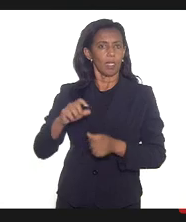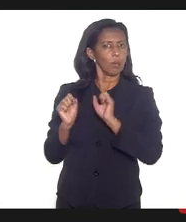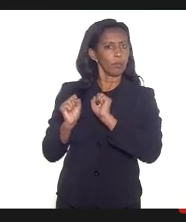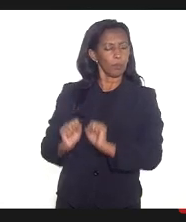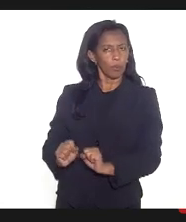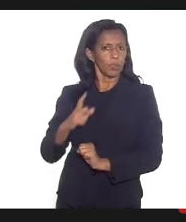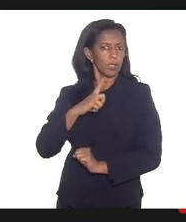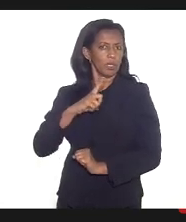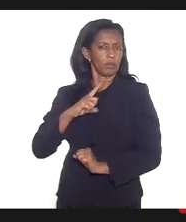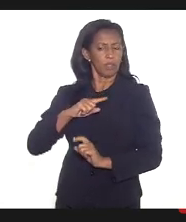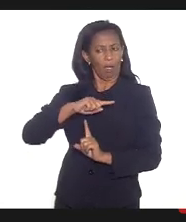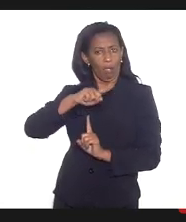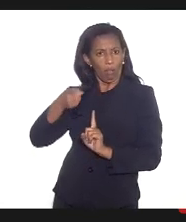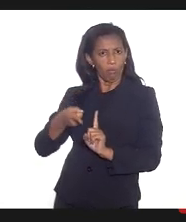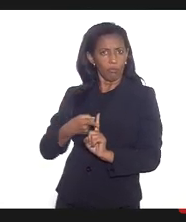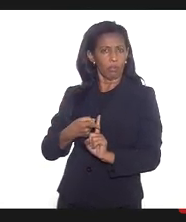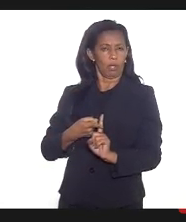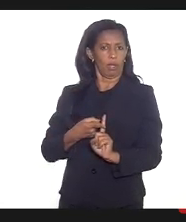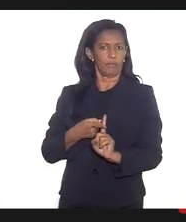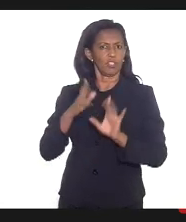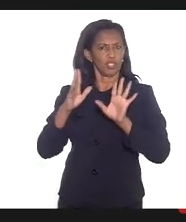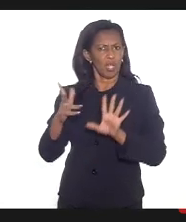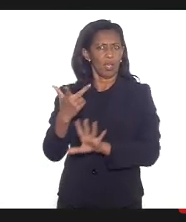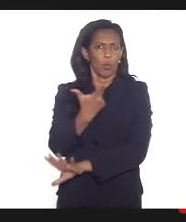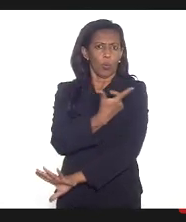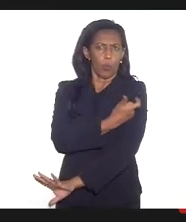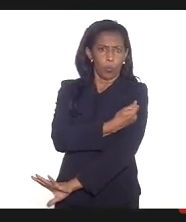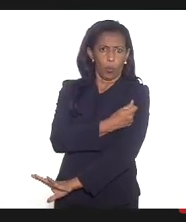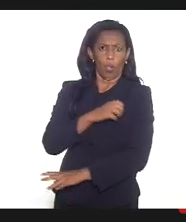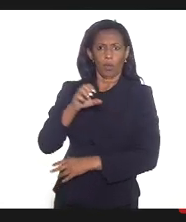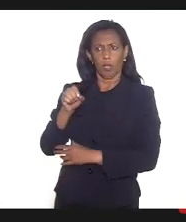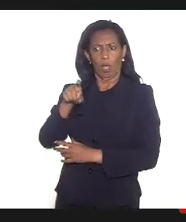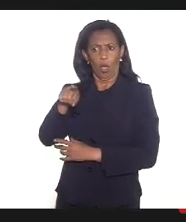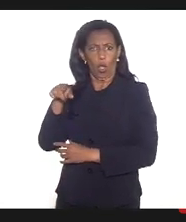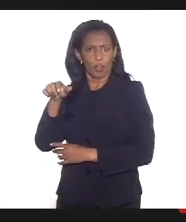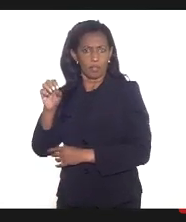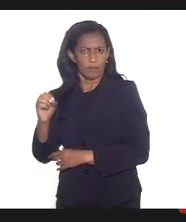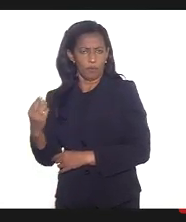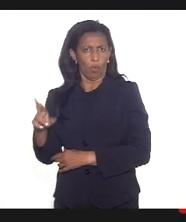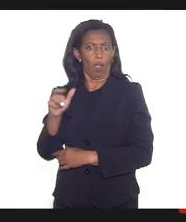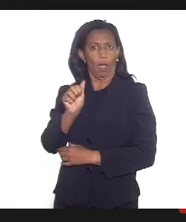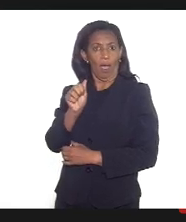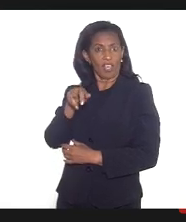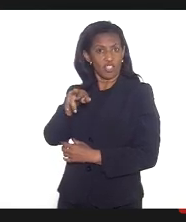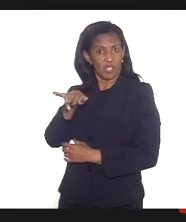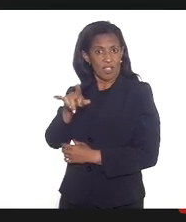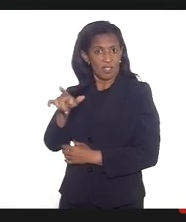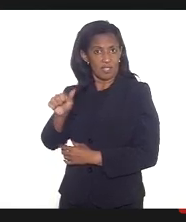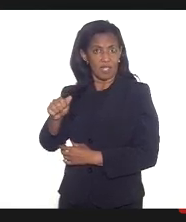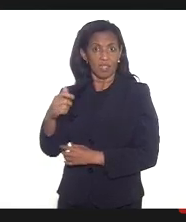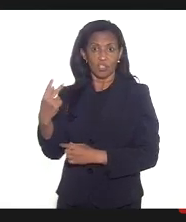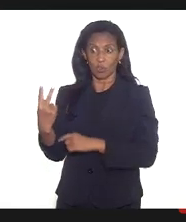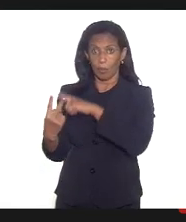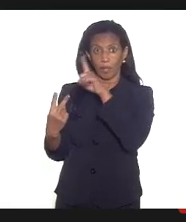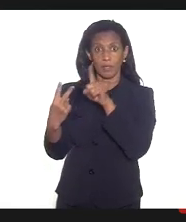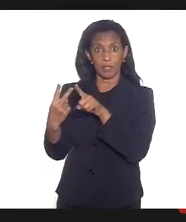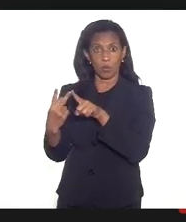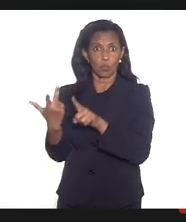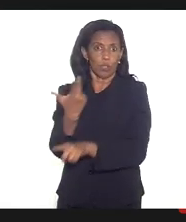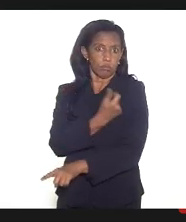estar as gestantes que já tomaram a vacina da Ok fazer as transgênica tomando a segunda dose